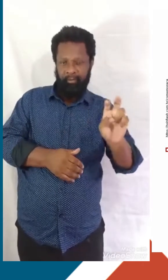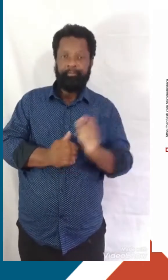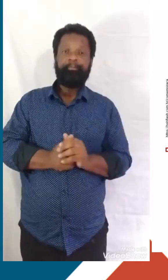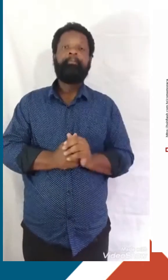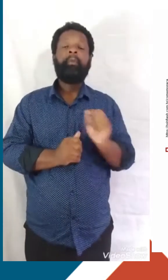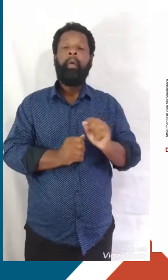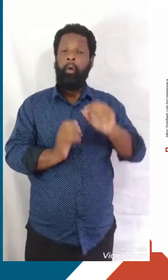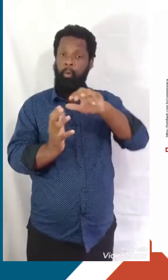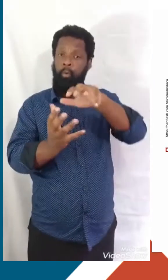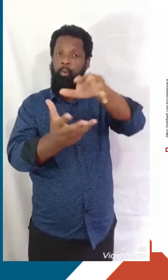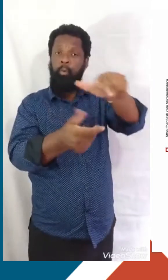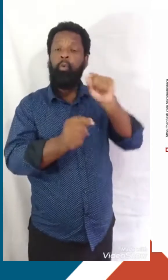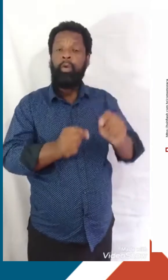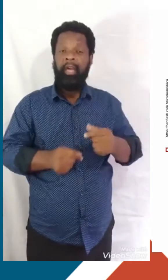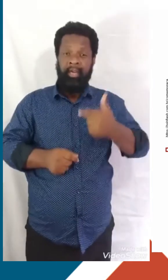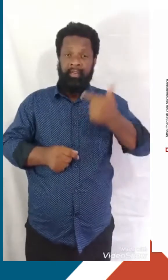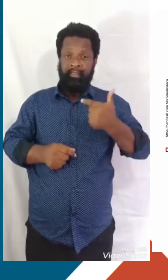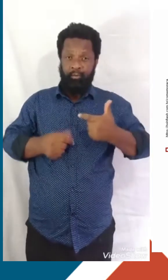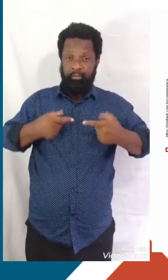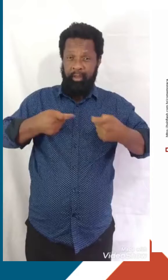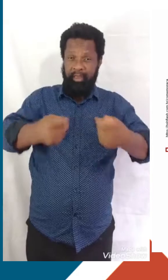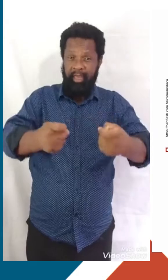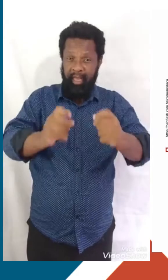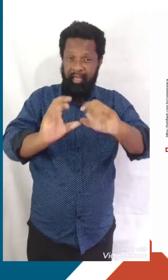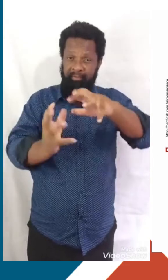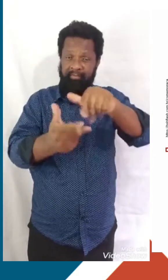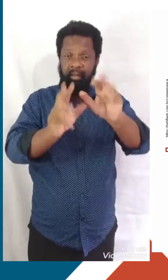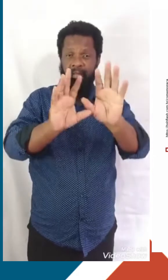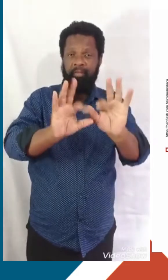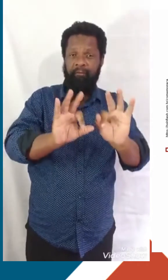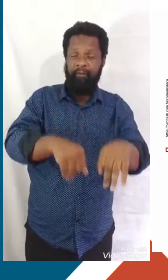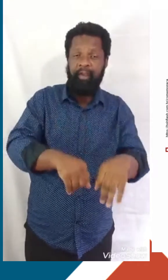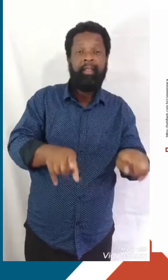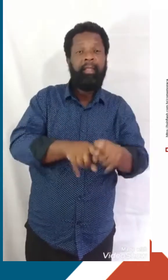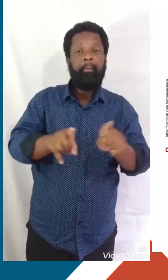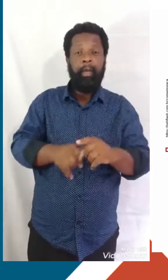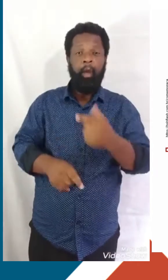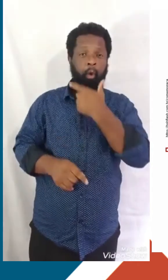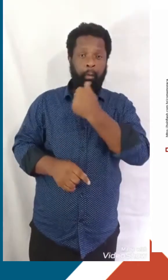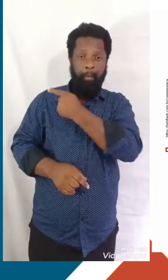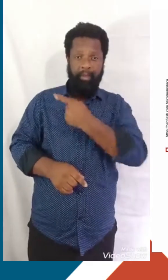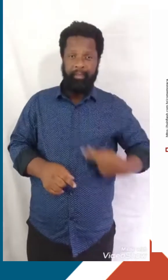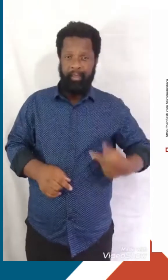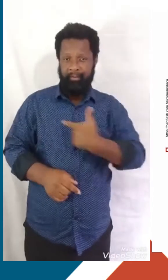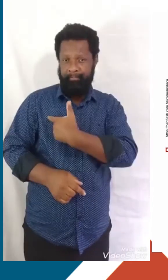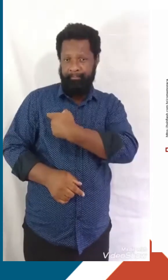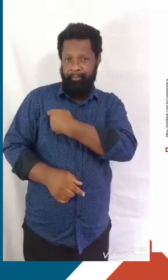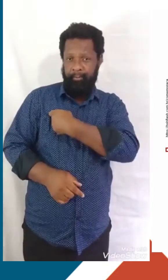o fim da Segunda Guerra e, no Brasil, o fim do Estado Novo, com a saída de Getúlio Vargas.